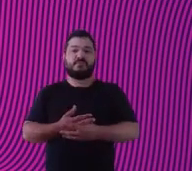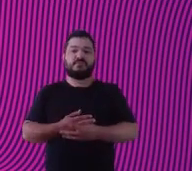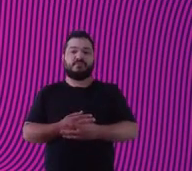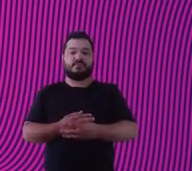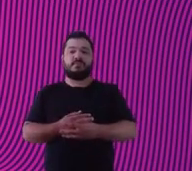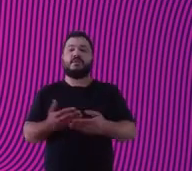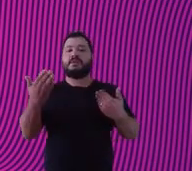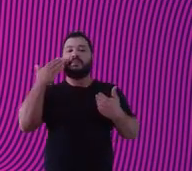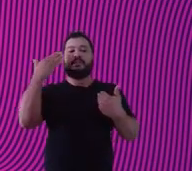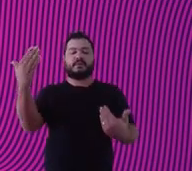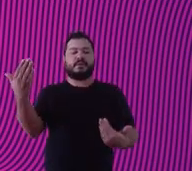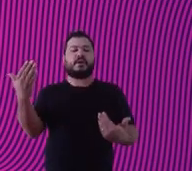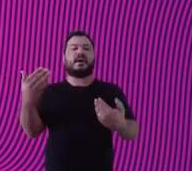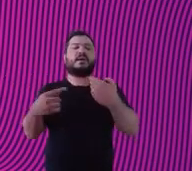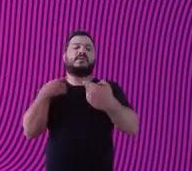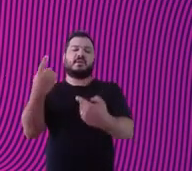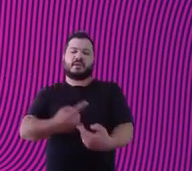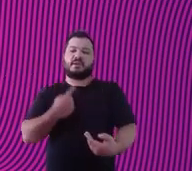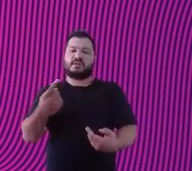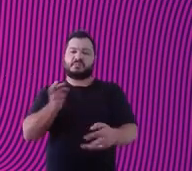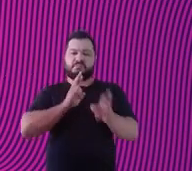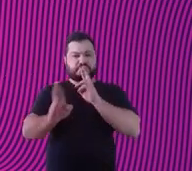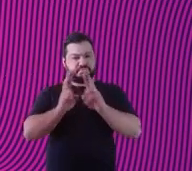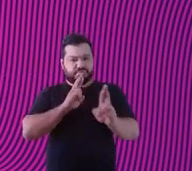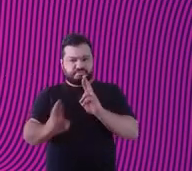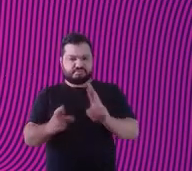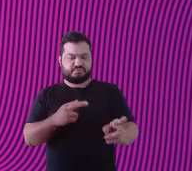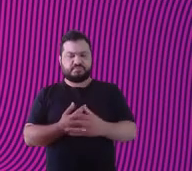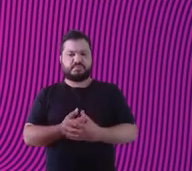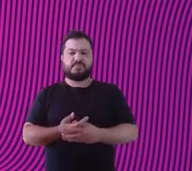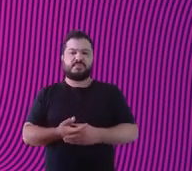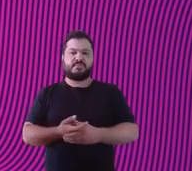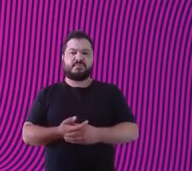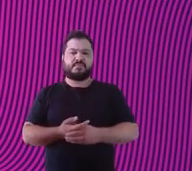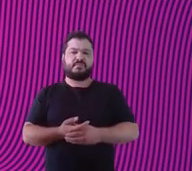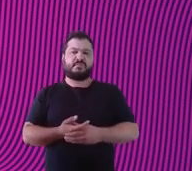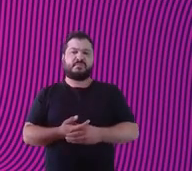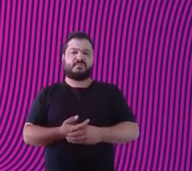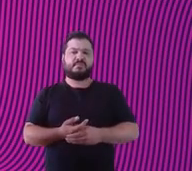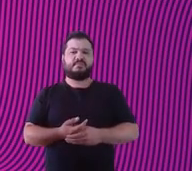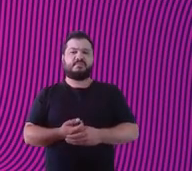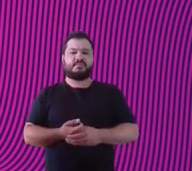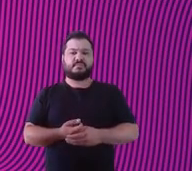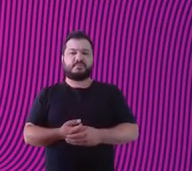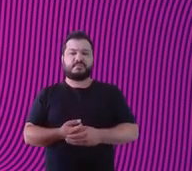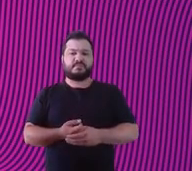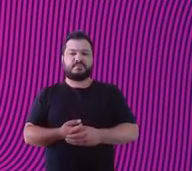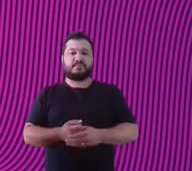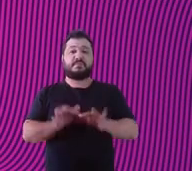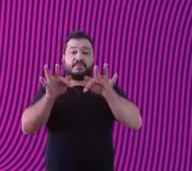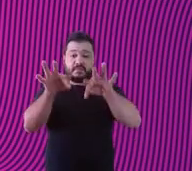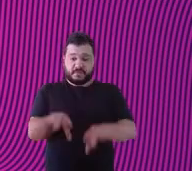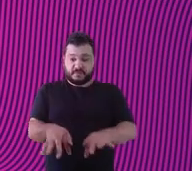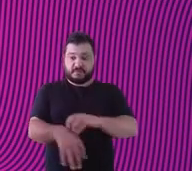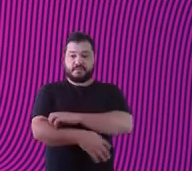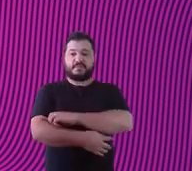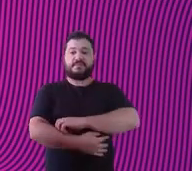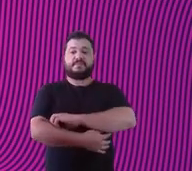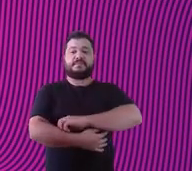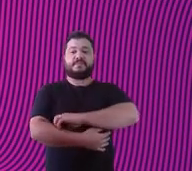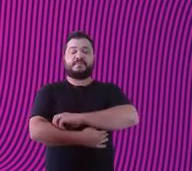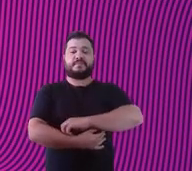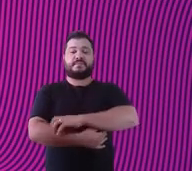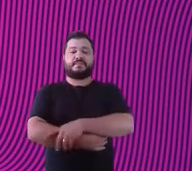ligar para ela que a gente está regar as palestras sempre Valeu fechamos então né